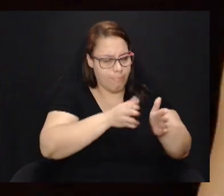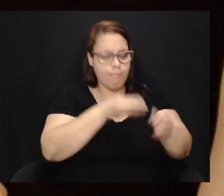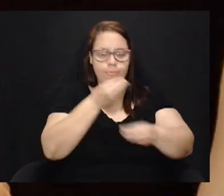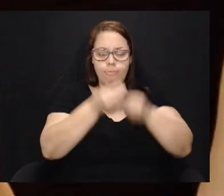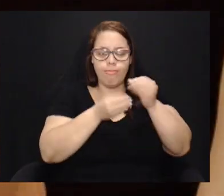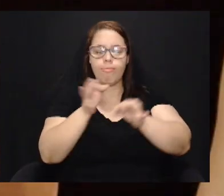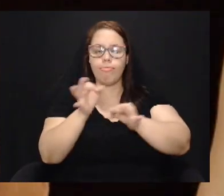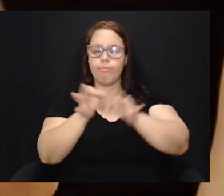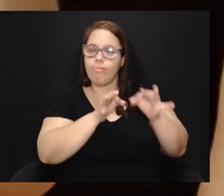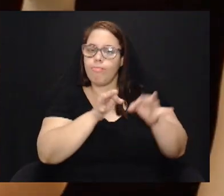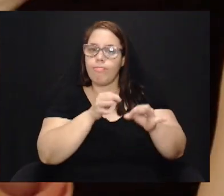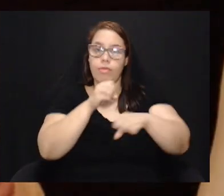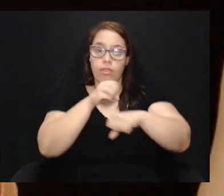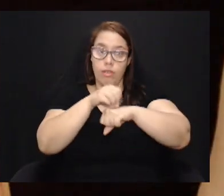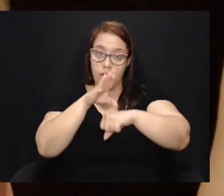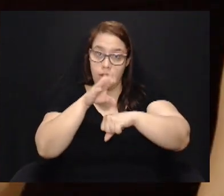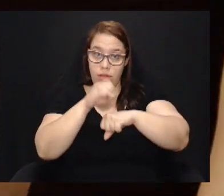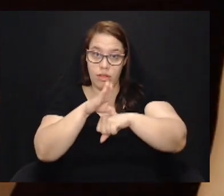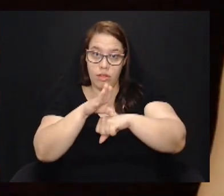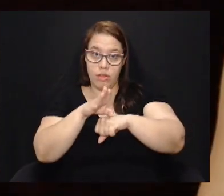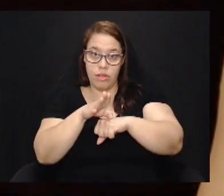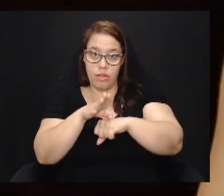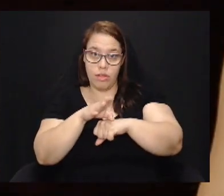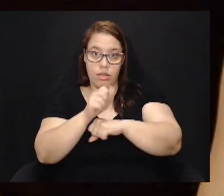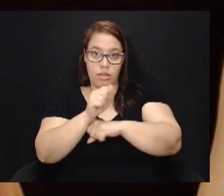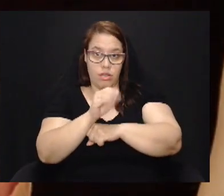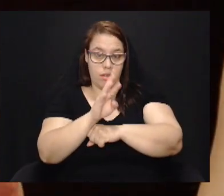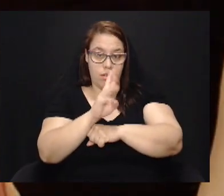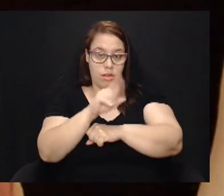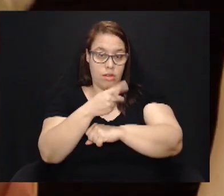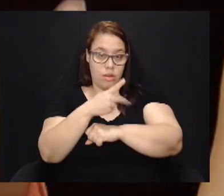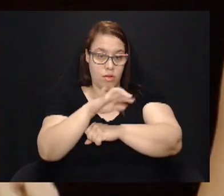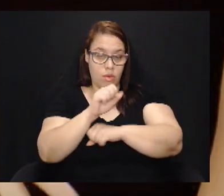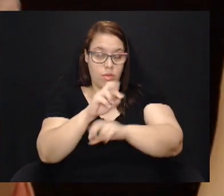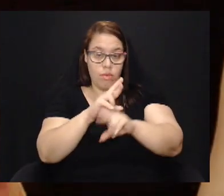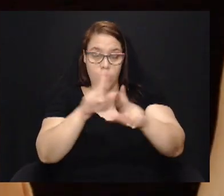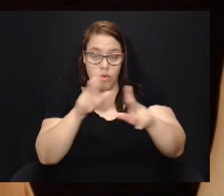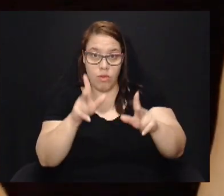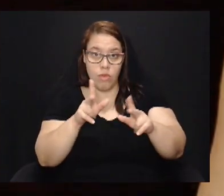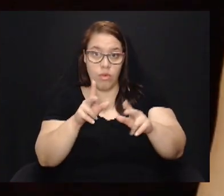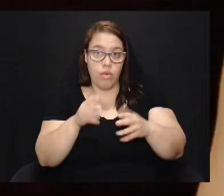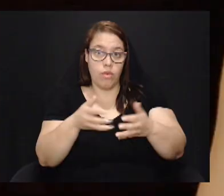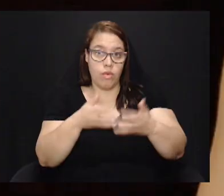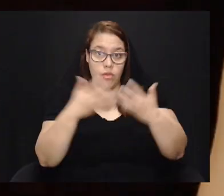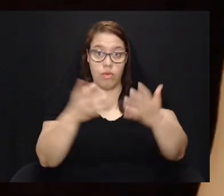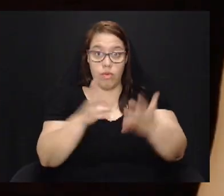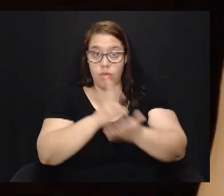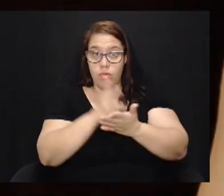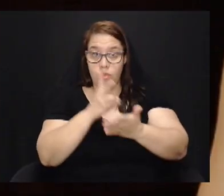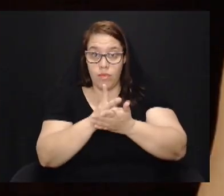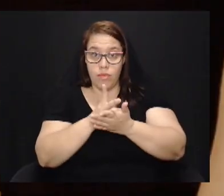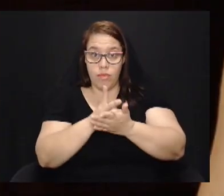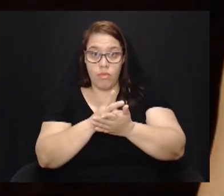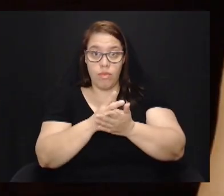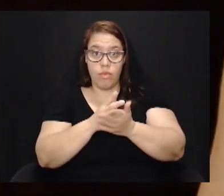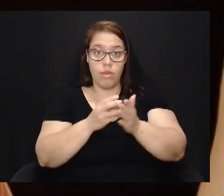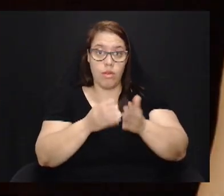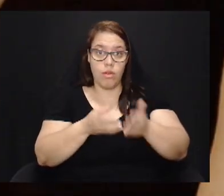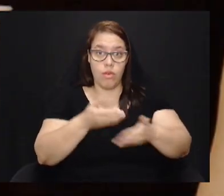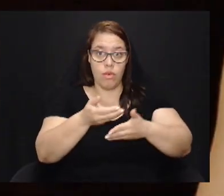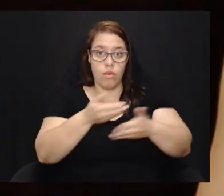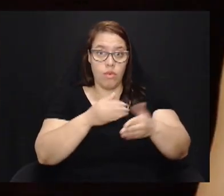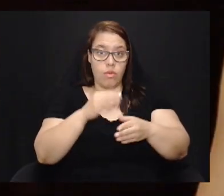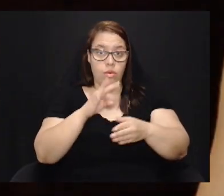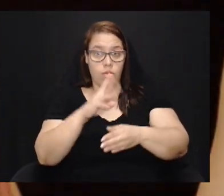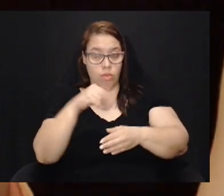dicas, né? Eu vou pegar essa abobrinha, vou fazer de um jeito diferente. Ao invés de fazer refogada, como eu sempre faço, hoje eu vou fazer assada. Vou trazer um tomate junto.